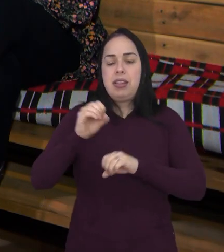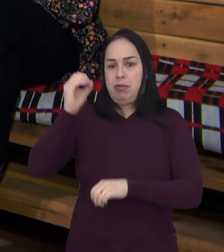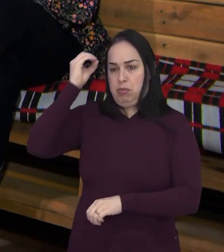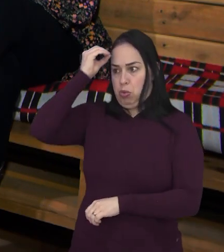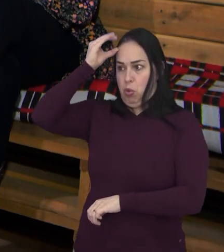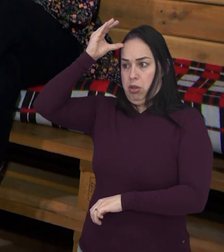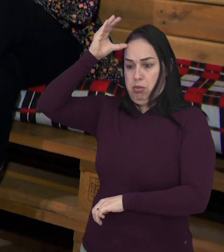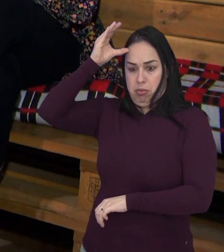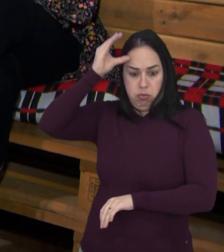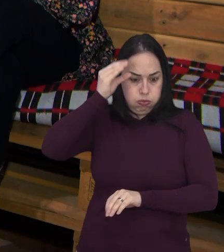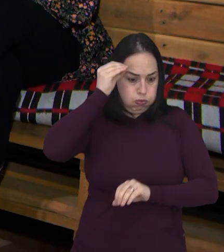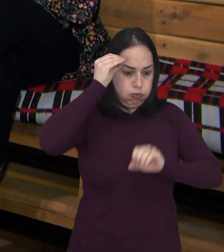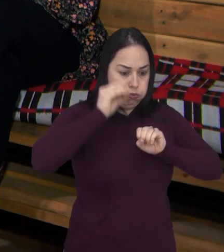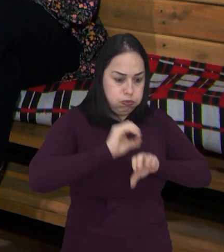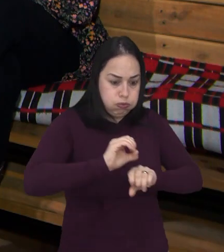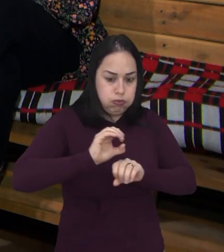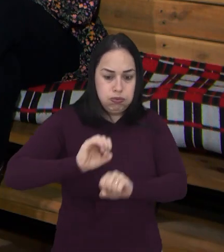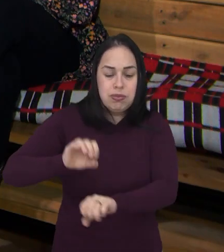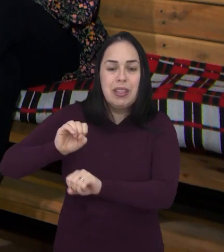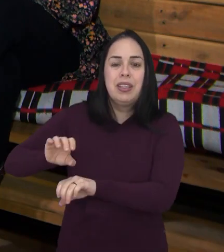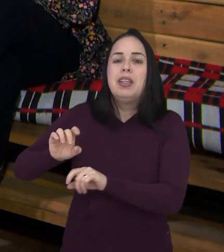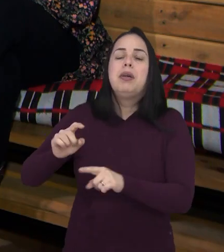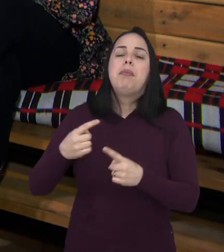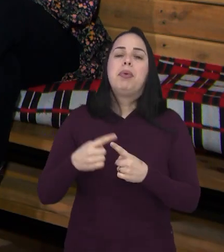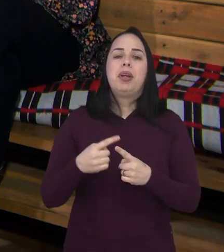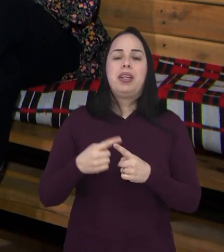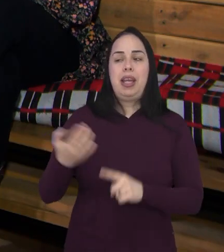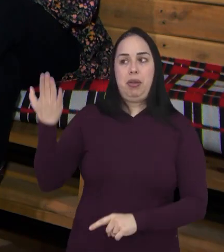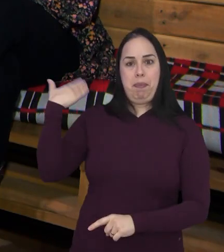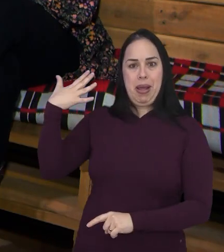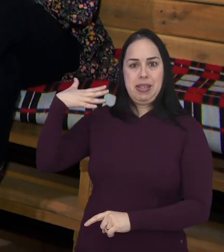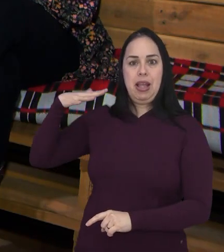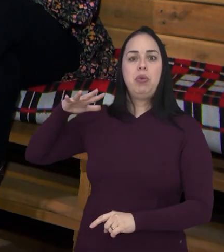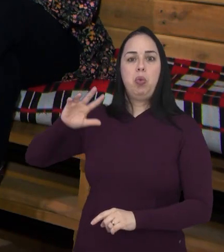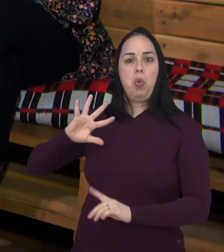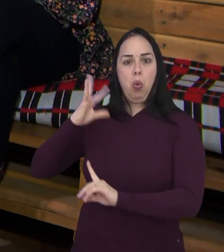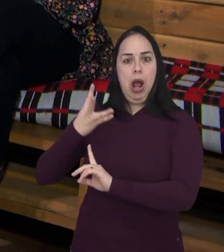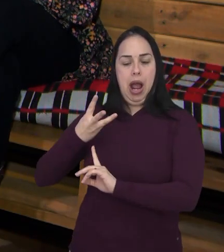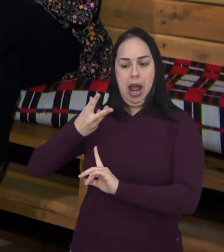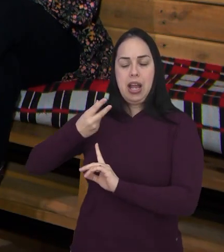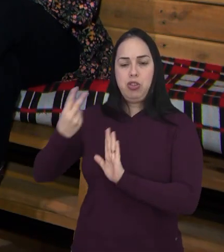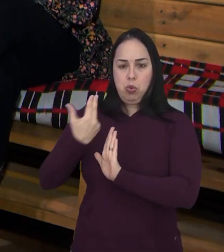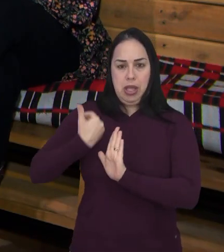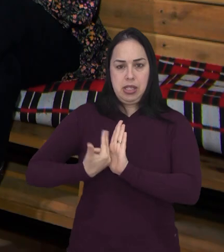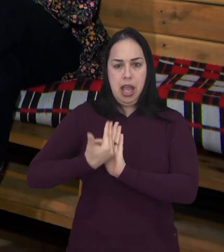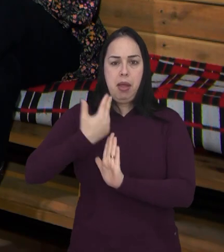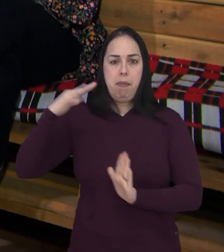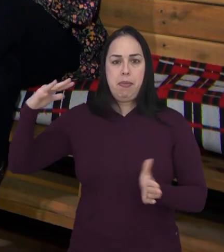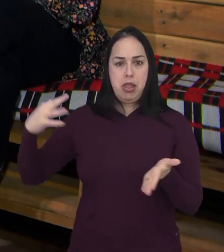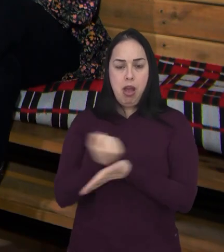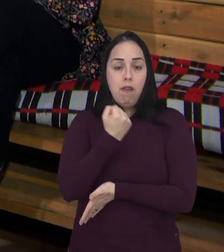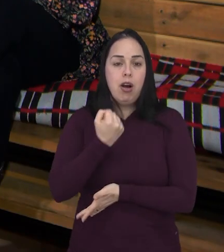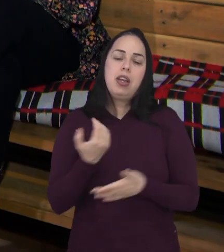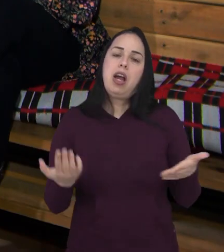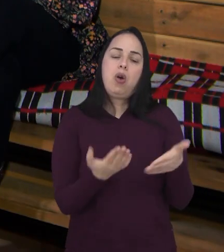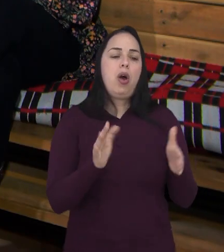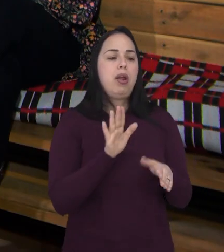conhecimento, porque da mesma forma que me resgatou, ela resgata muita gente,